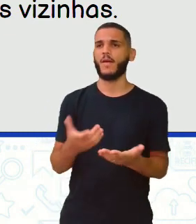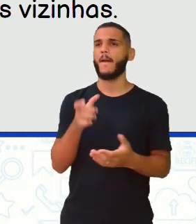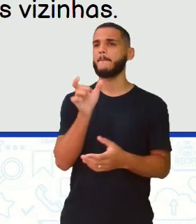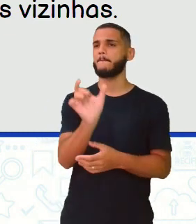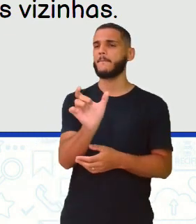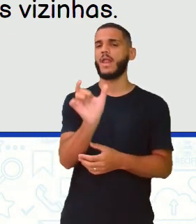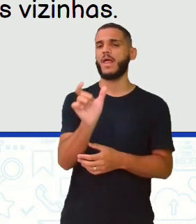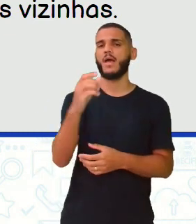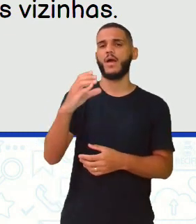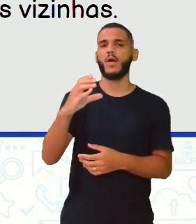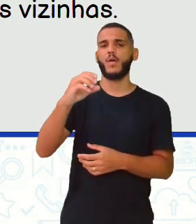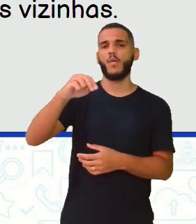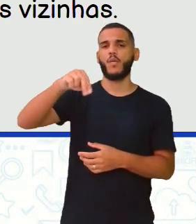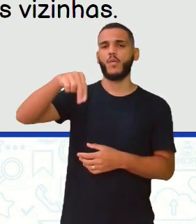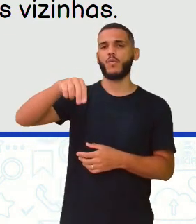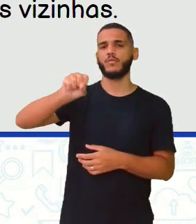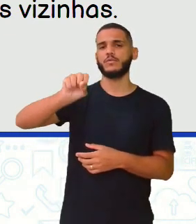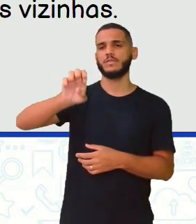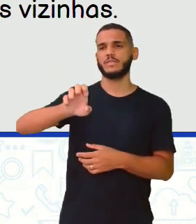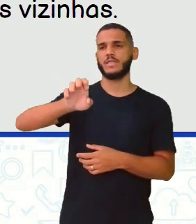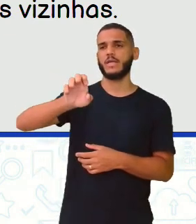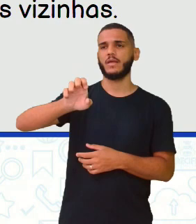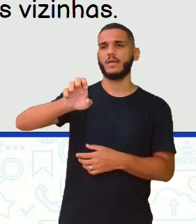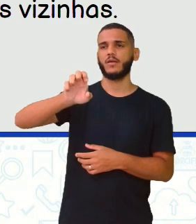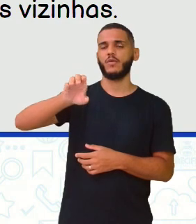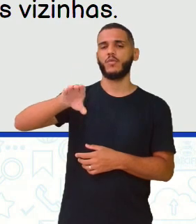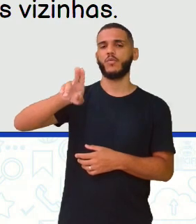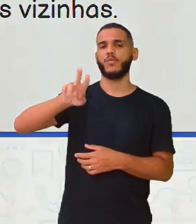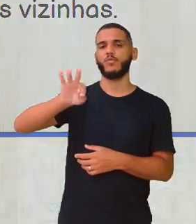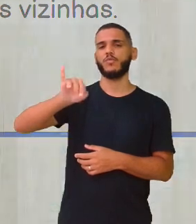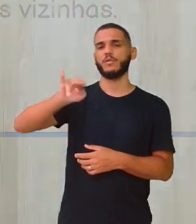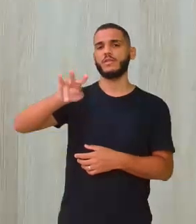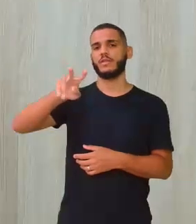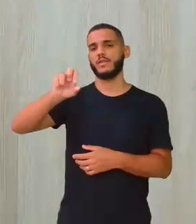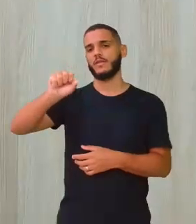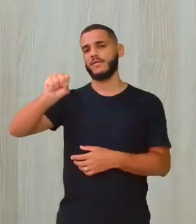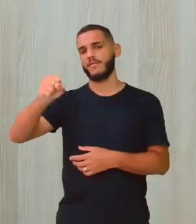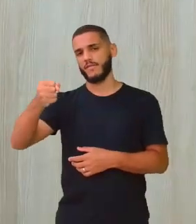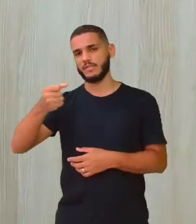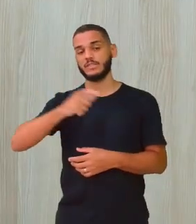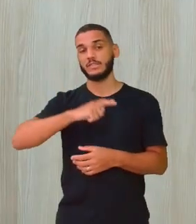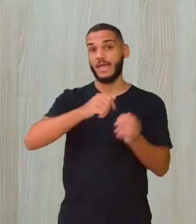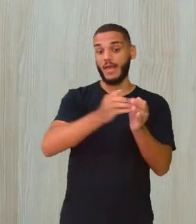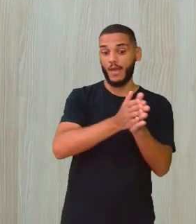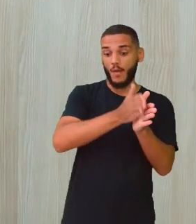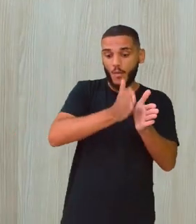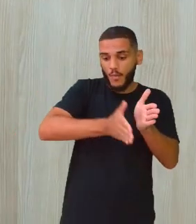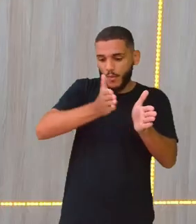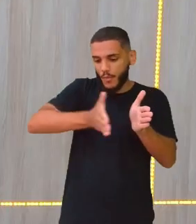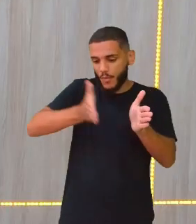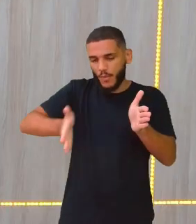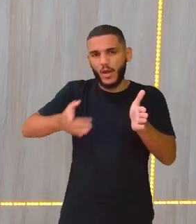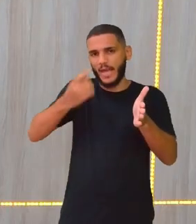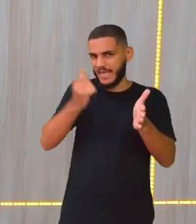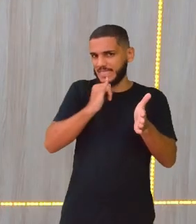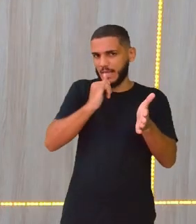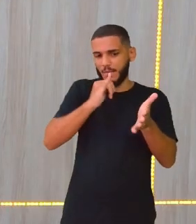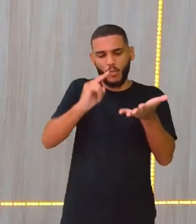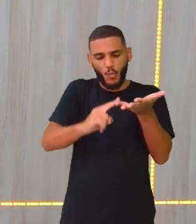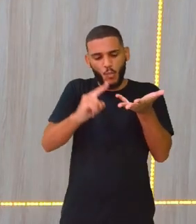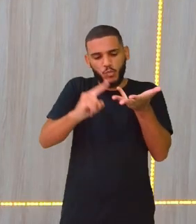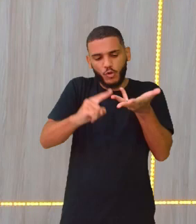consecutivas. Seguidas. Vai seguindo a sequência, 1, 2, 3, 4 e assim por diante. Ou seja, um atrás